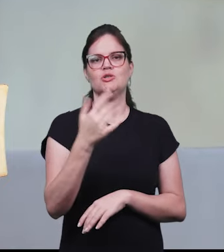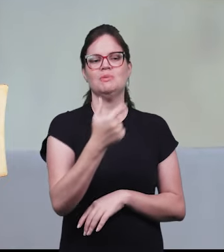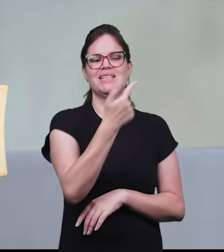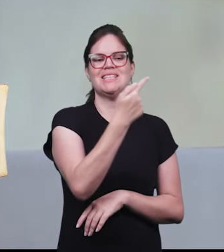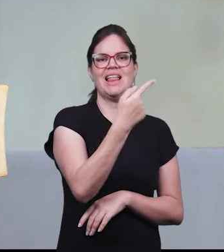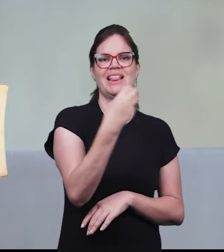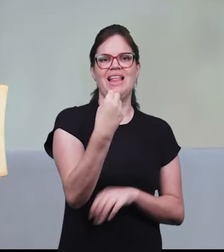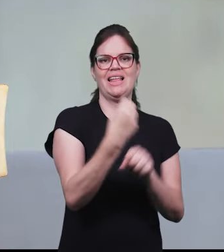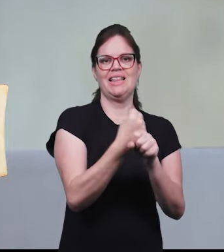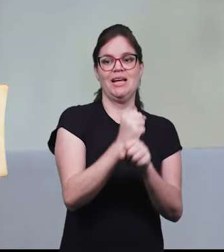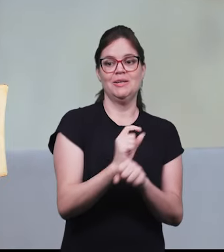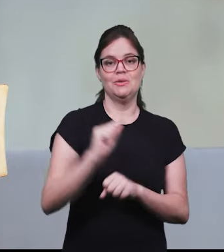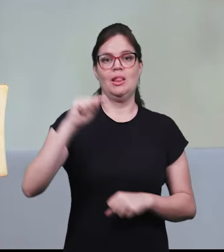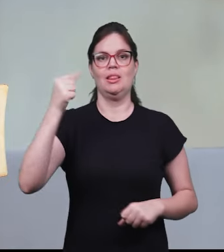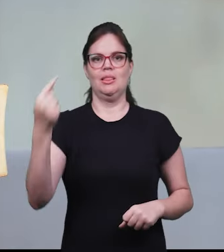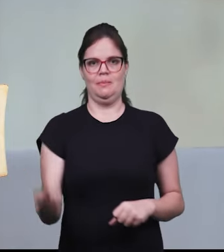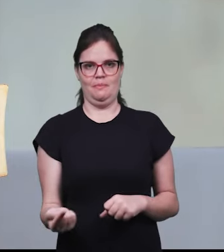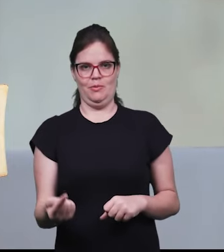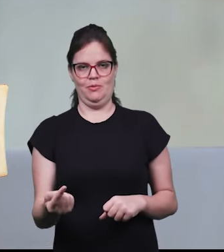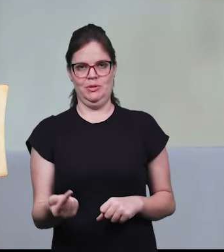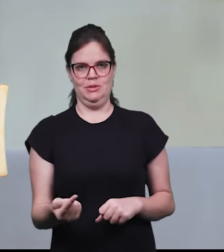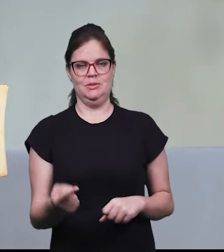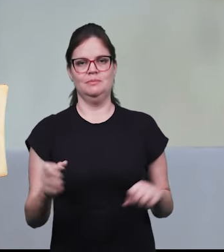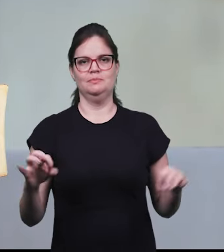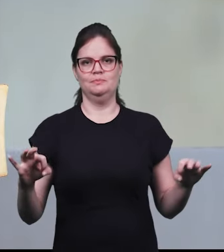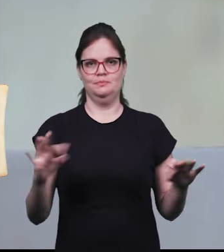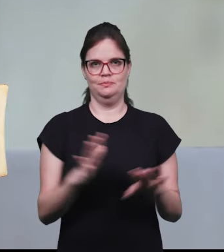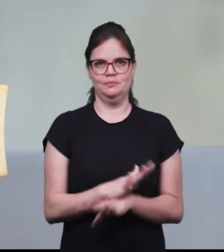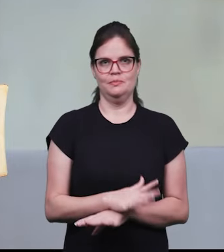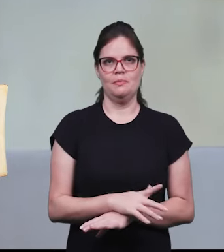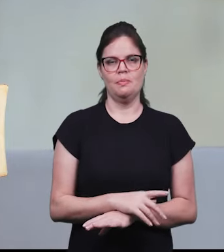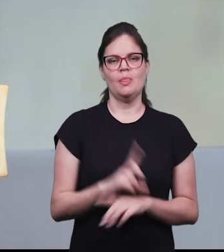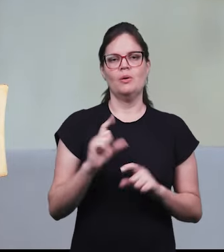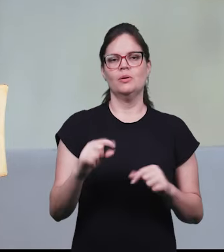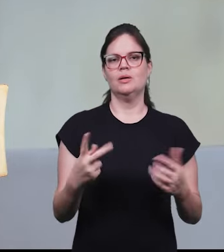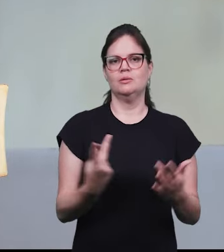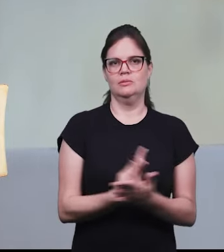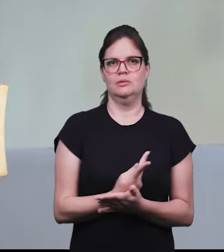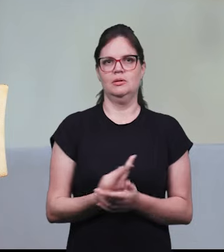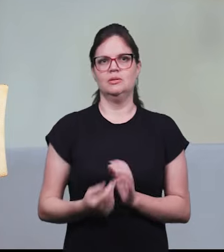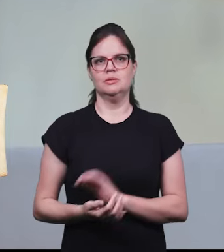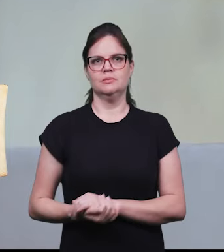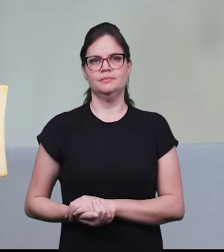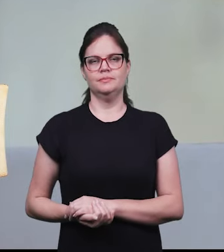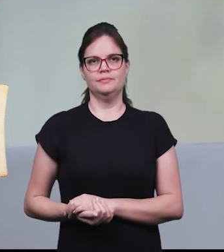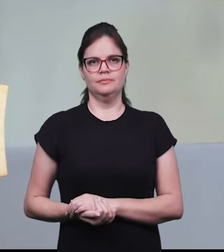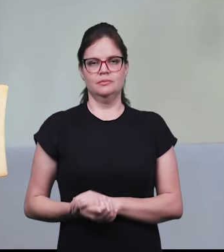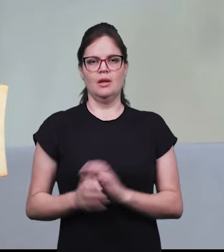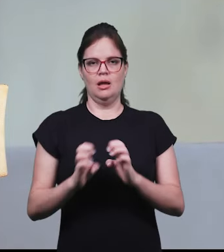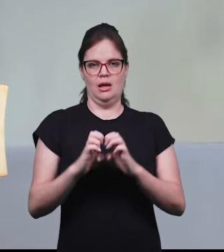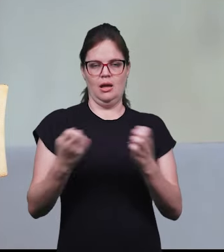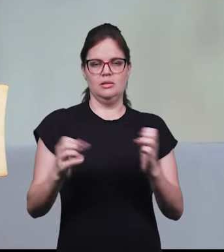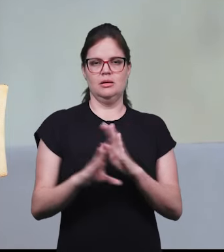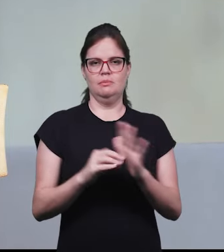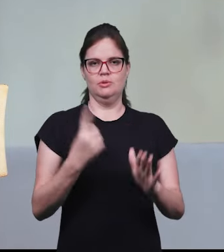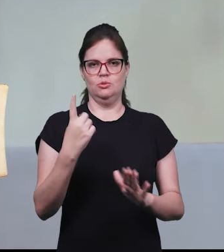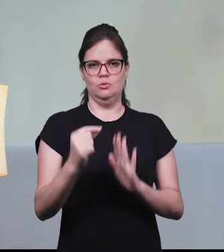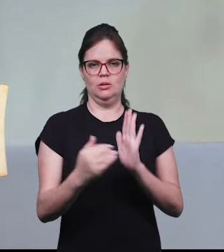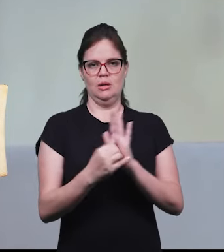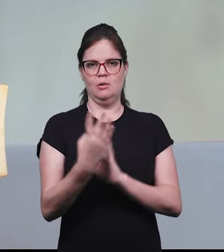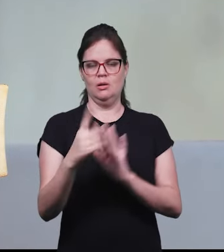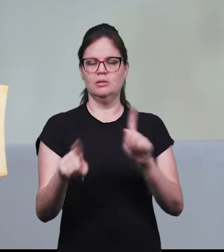exatamente 70 anos depois de terem sido capturados, em Esdras 1 a 4 fala sobre isso